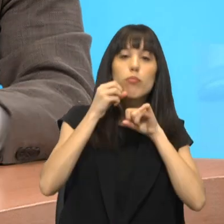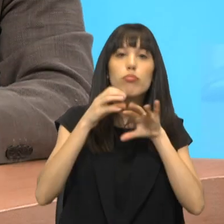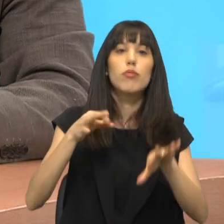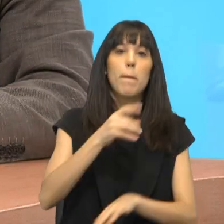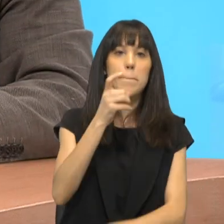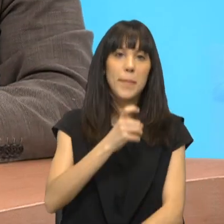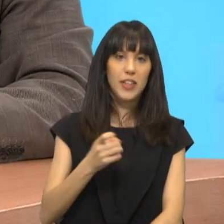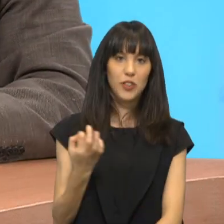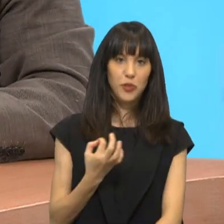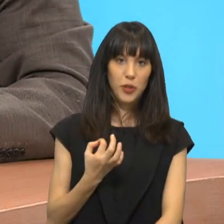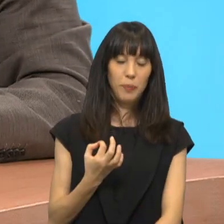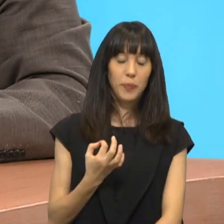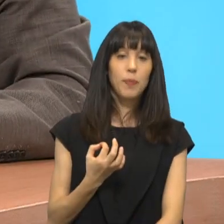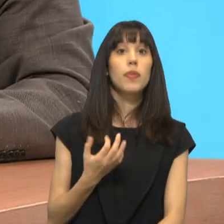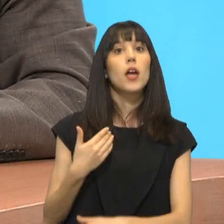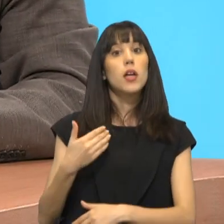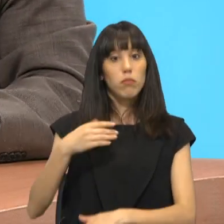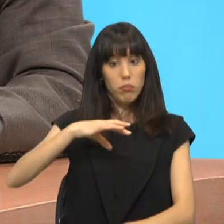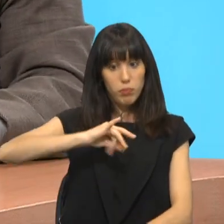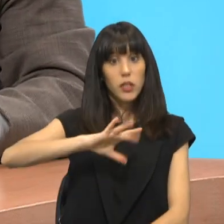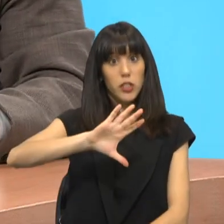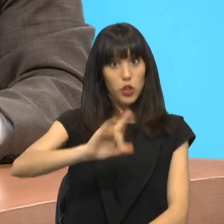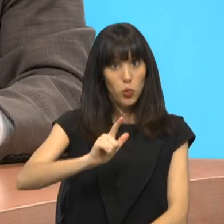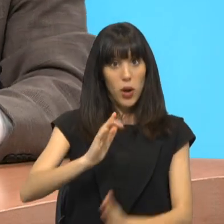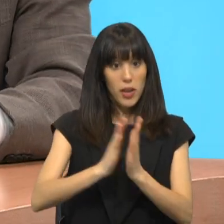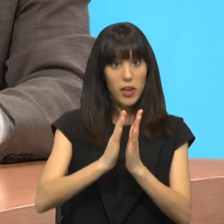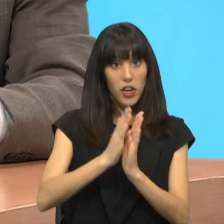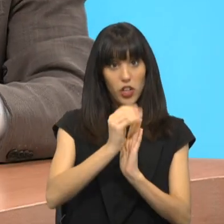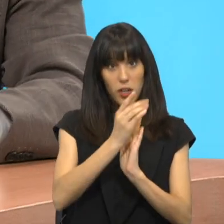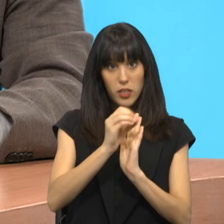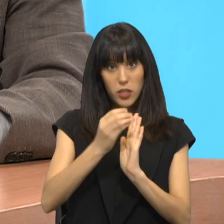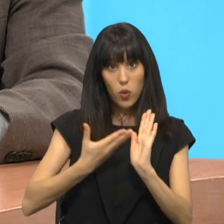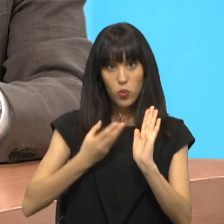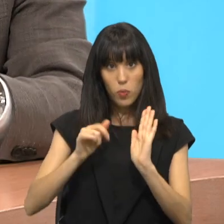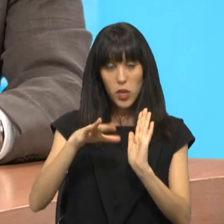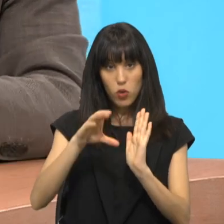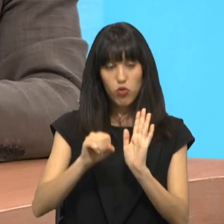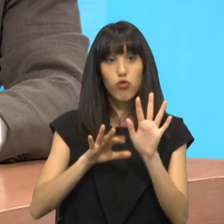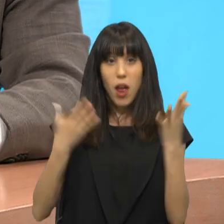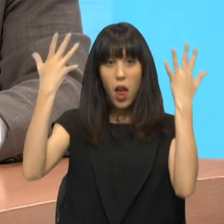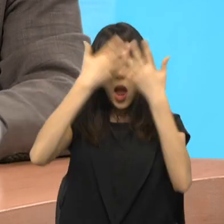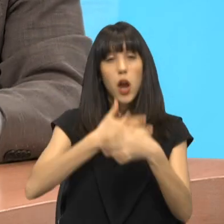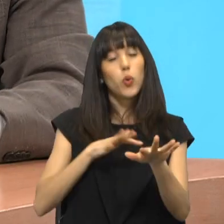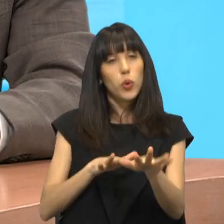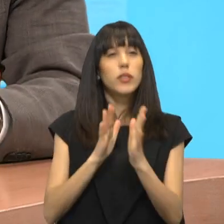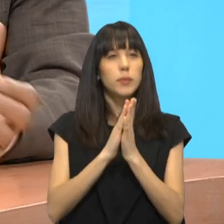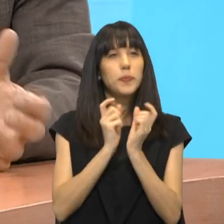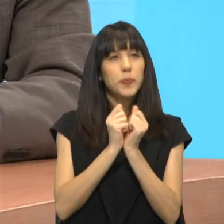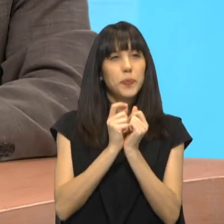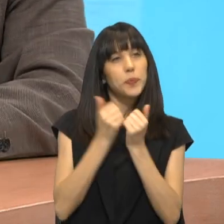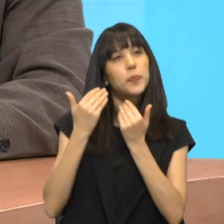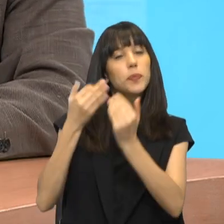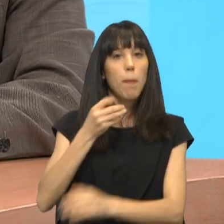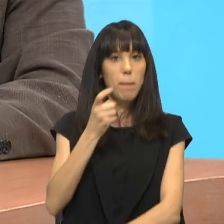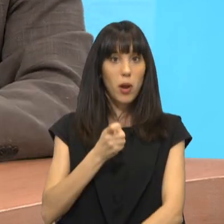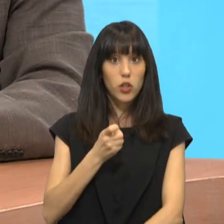E, portanto, celebrar em Lisboa, na Igreja de São Domingos, uma vigília em nome da paz, num país que